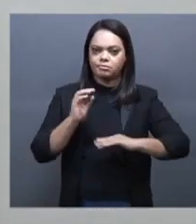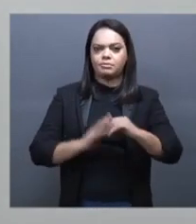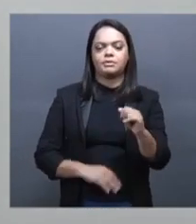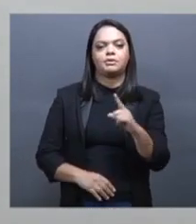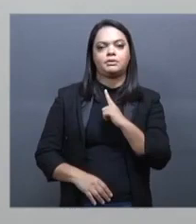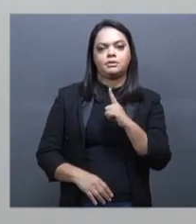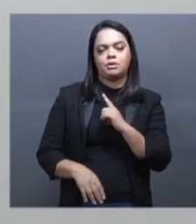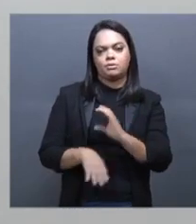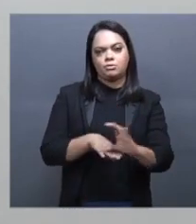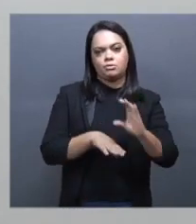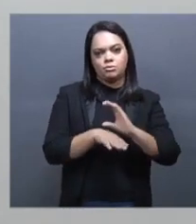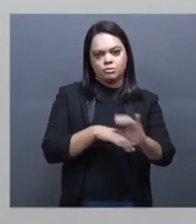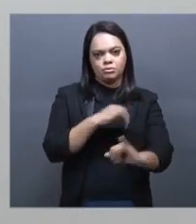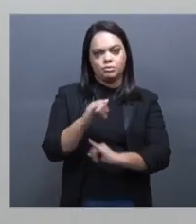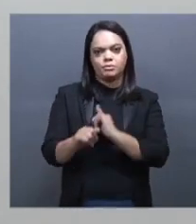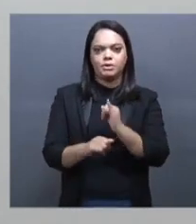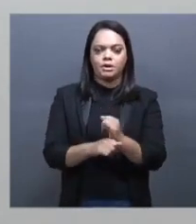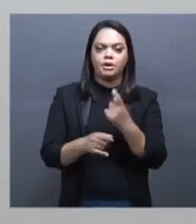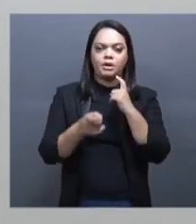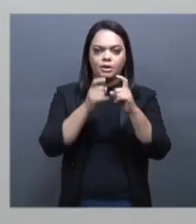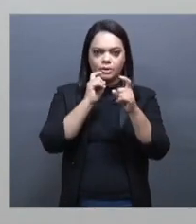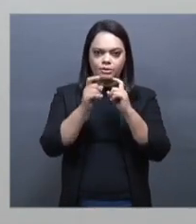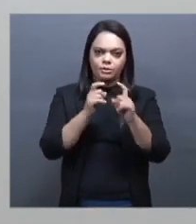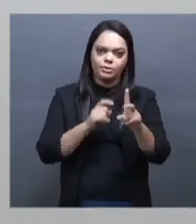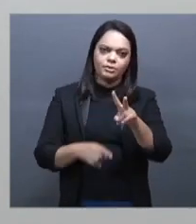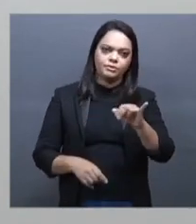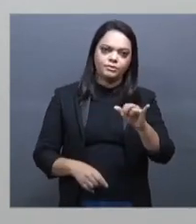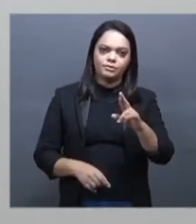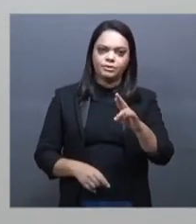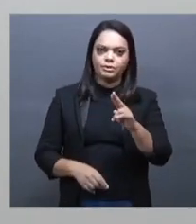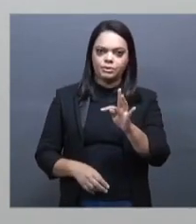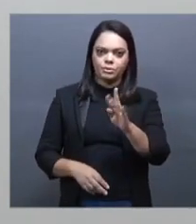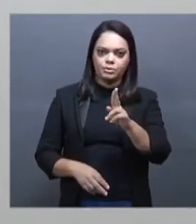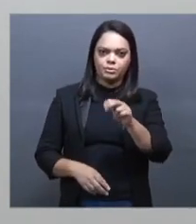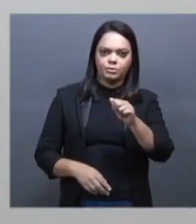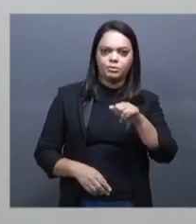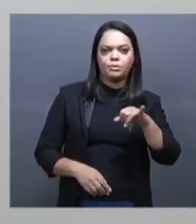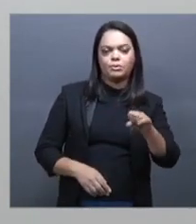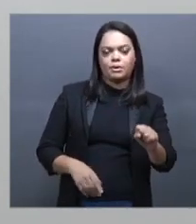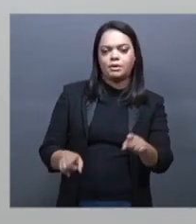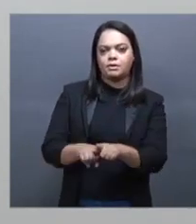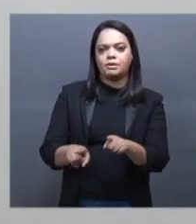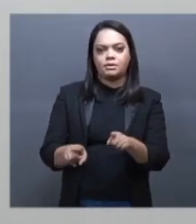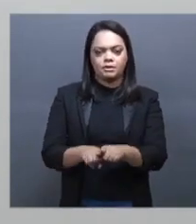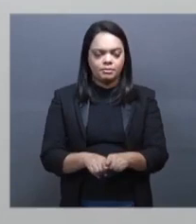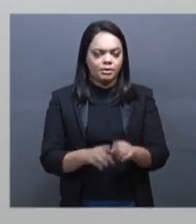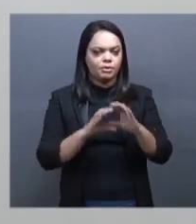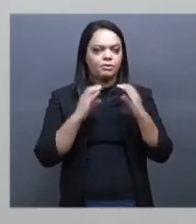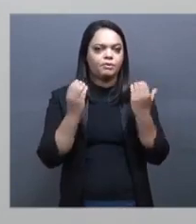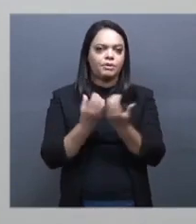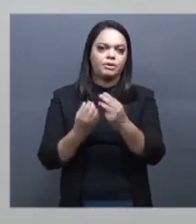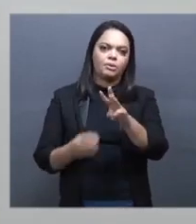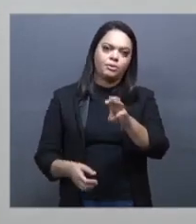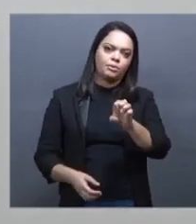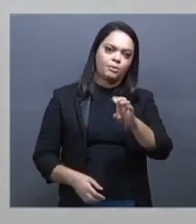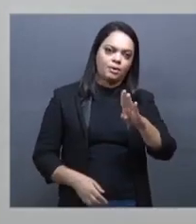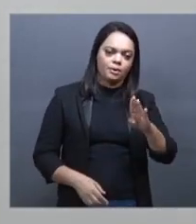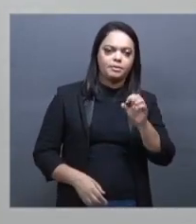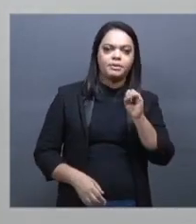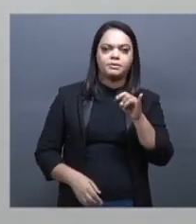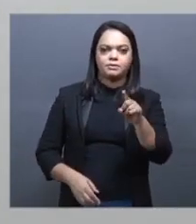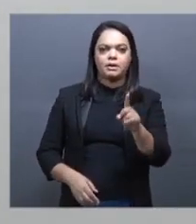curso online Reuniões Virtuais e Conferências Web MConf. Se você é servidor